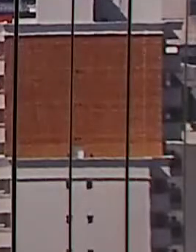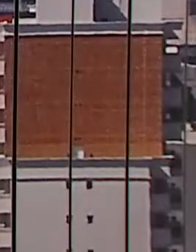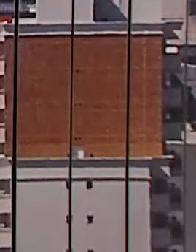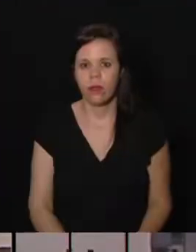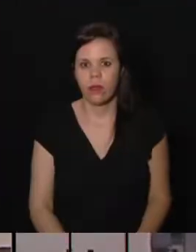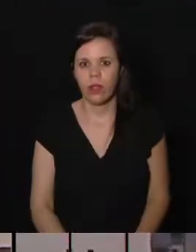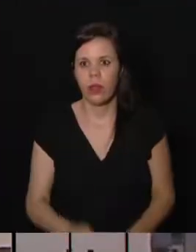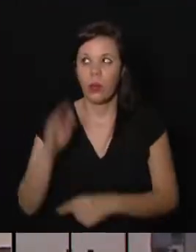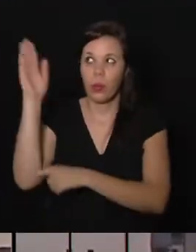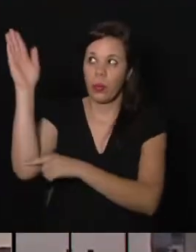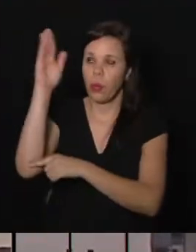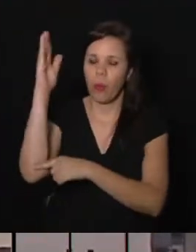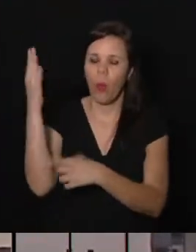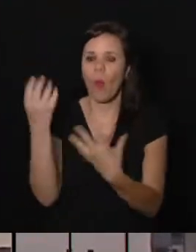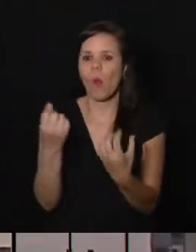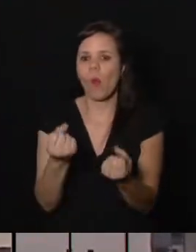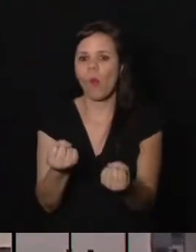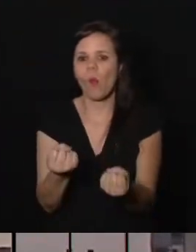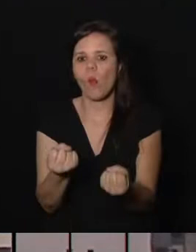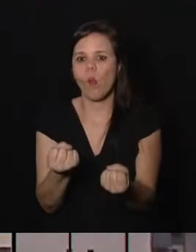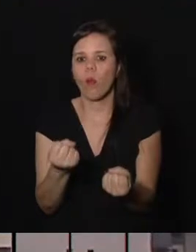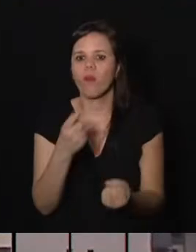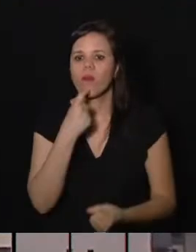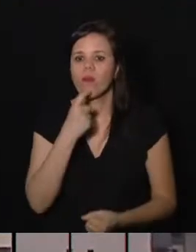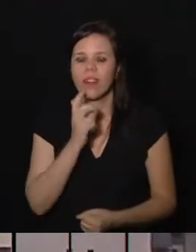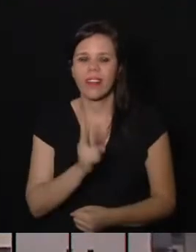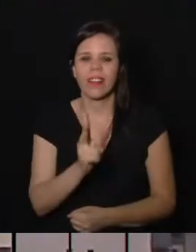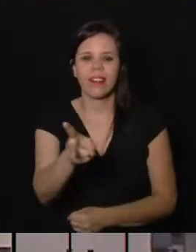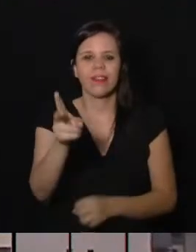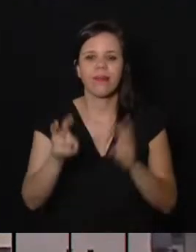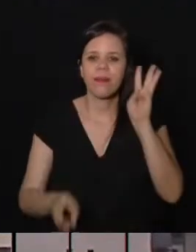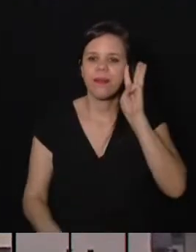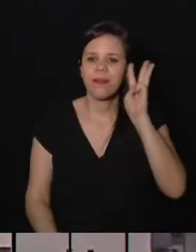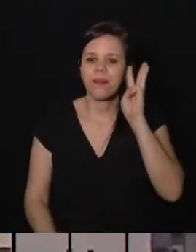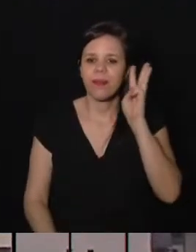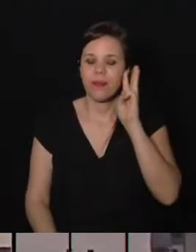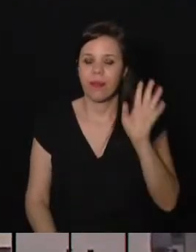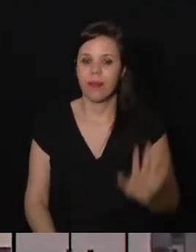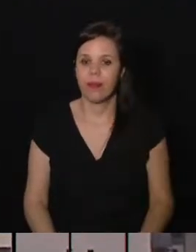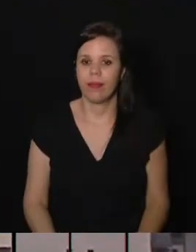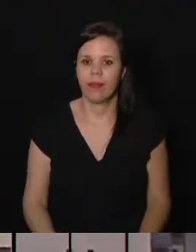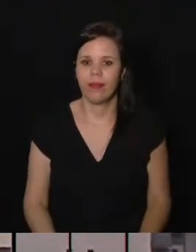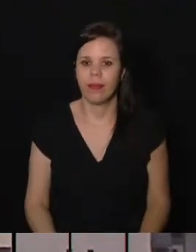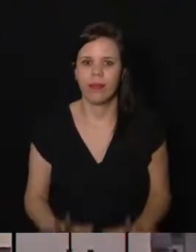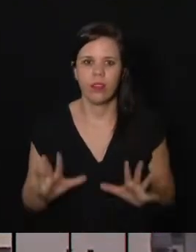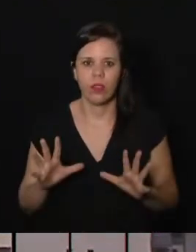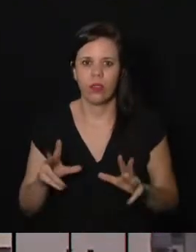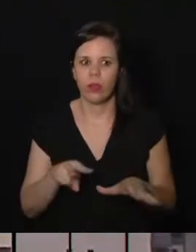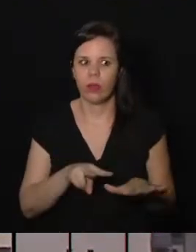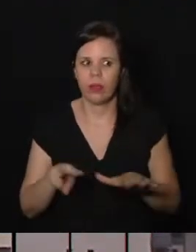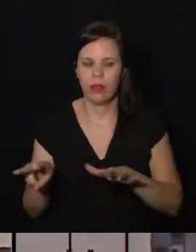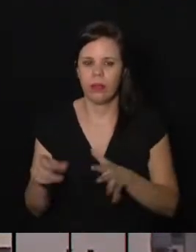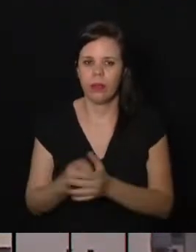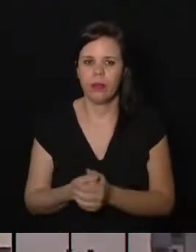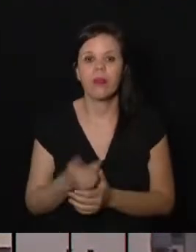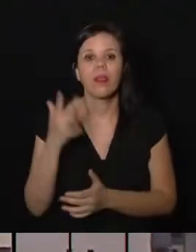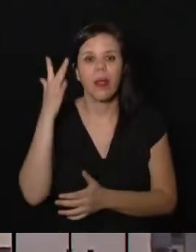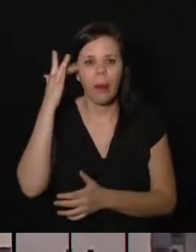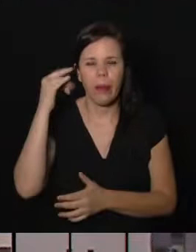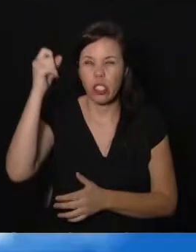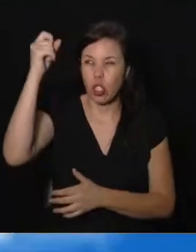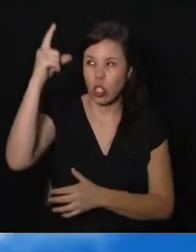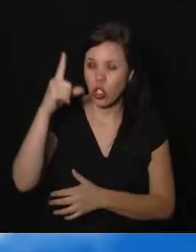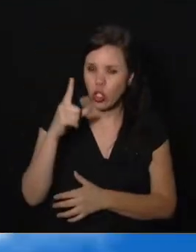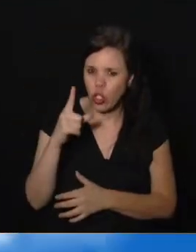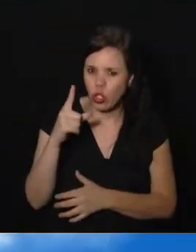O tempo seco permanece em Campinas nesta terça-feira, aliás, para toda a semana, viu? Amanhã o sol